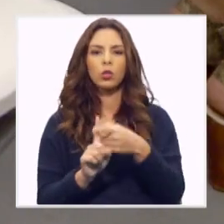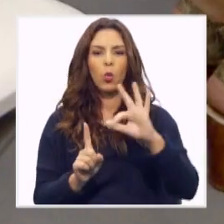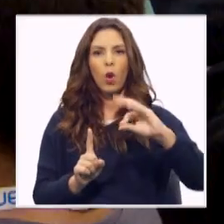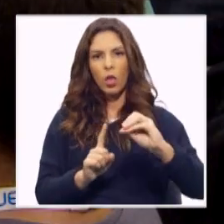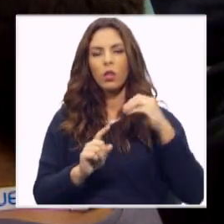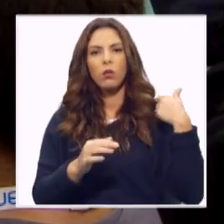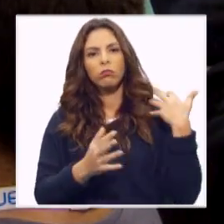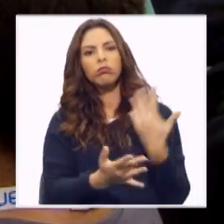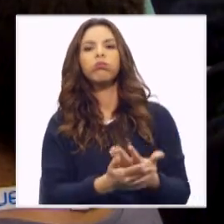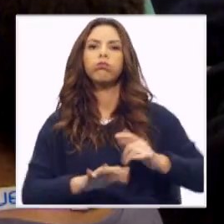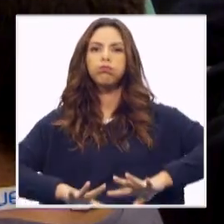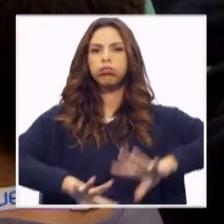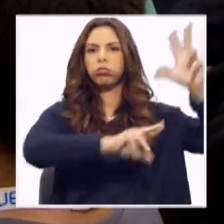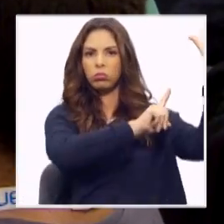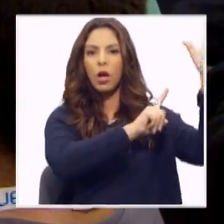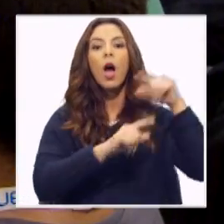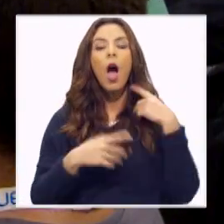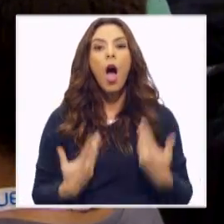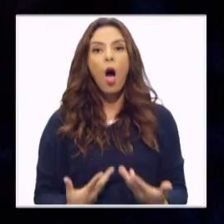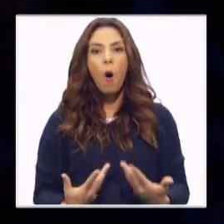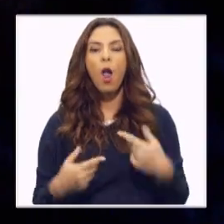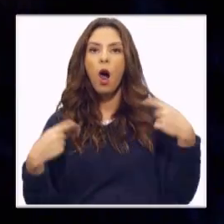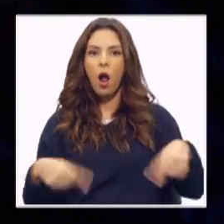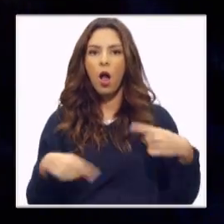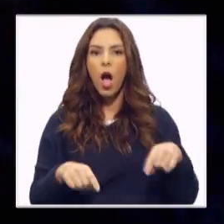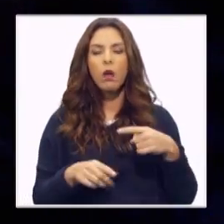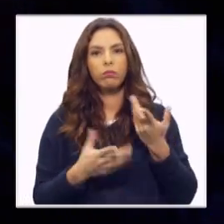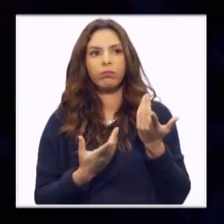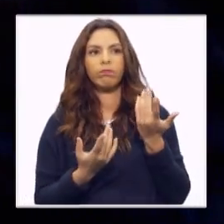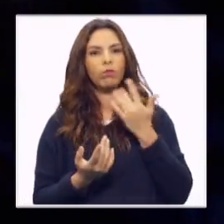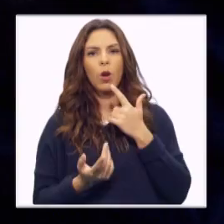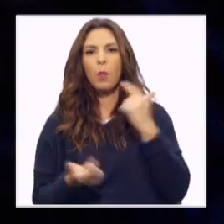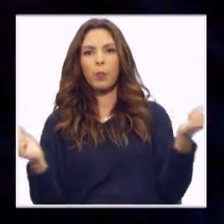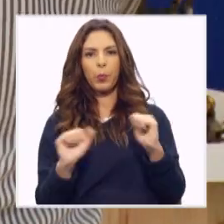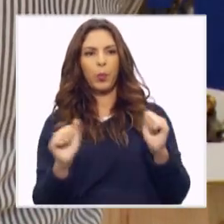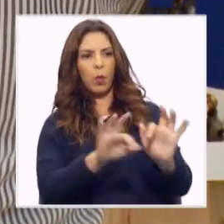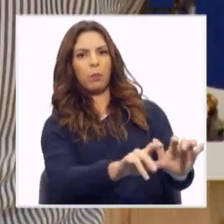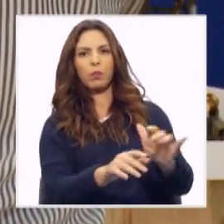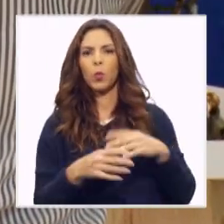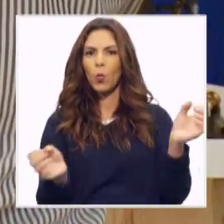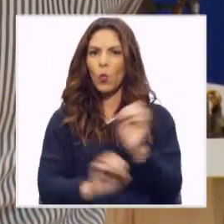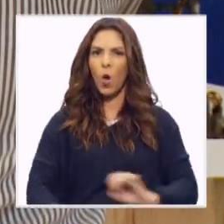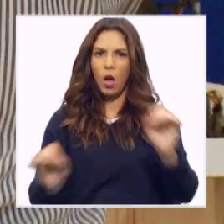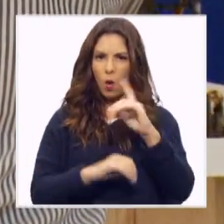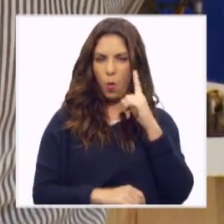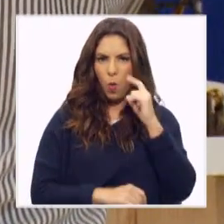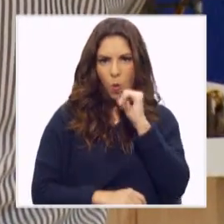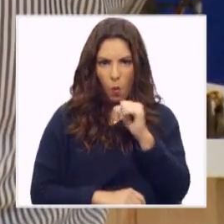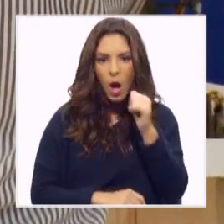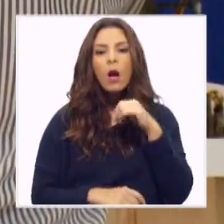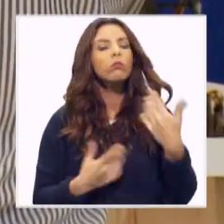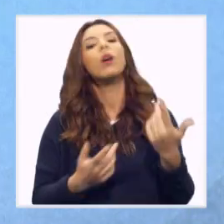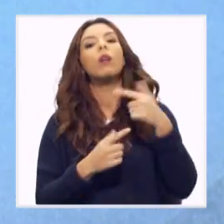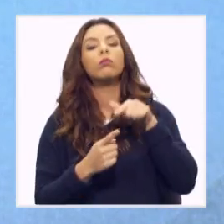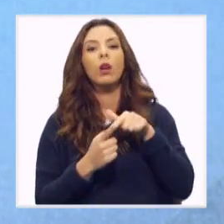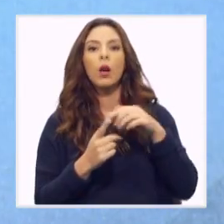parou de crescer. Hoje, é um instrumento indispensável nas várias áreas da sociedade. O mais recente estudo do McKinsey Global